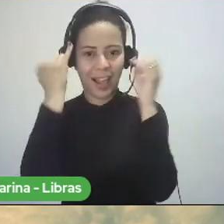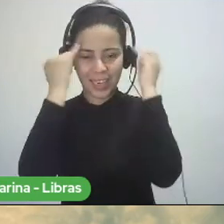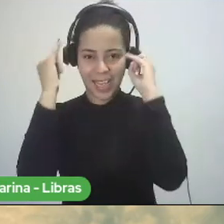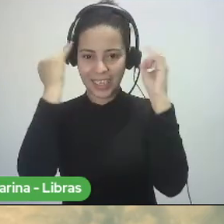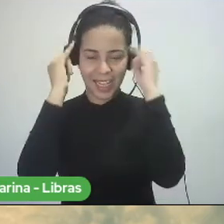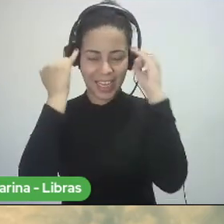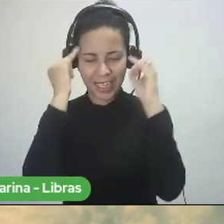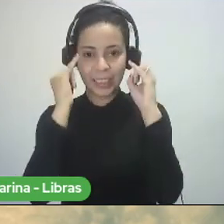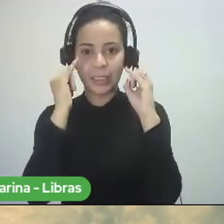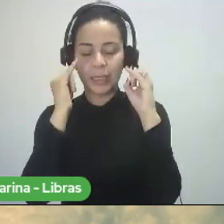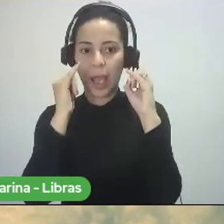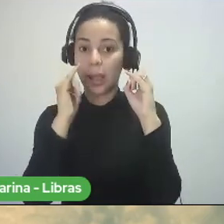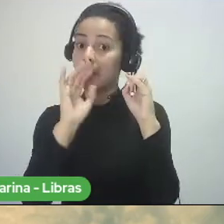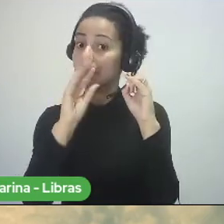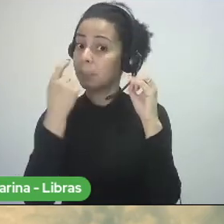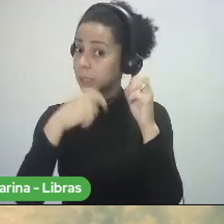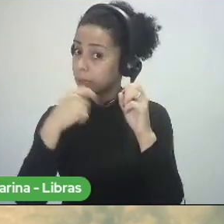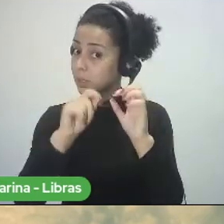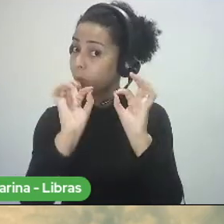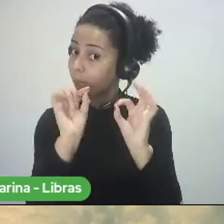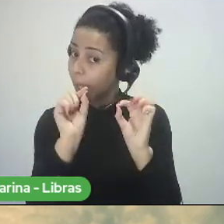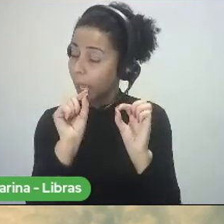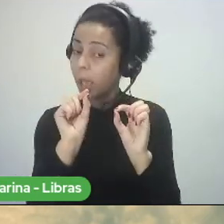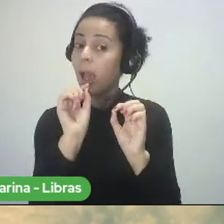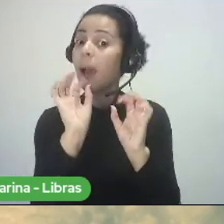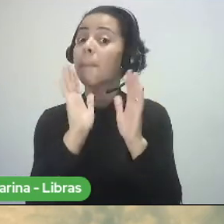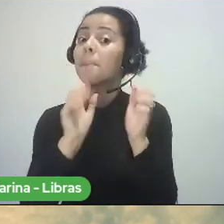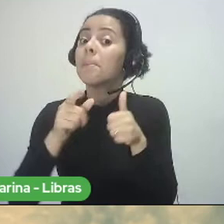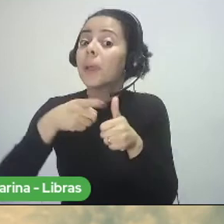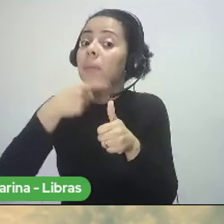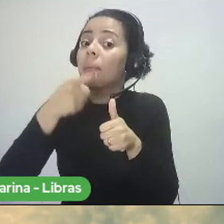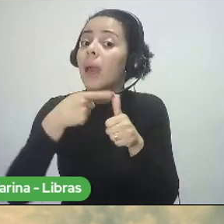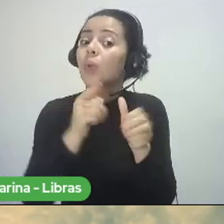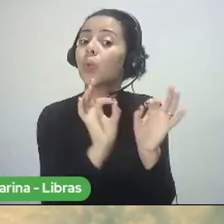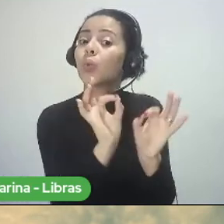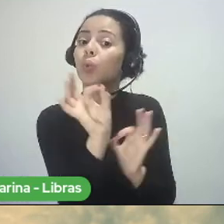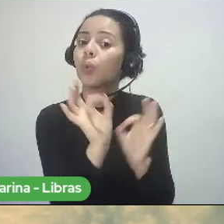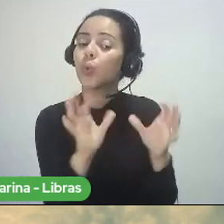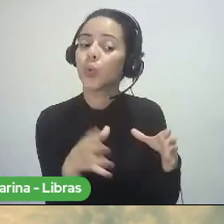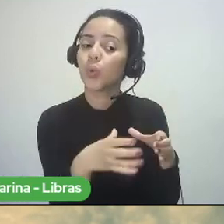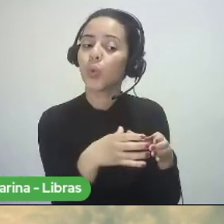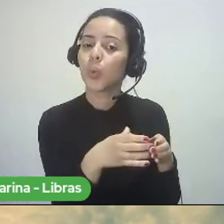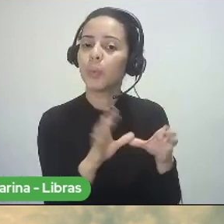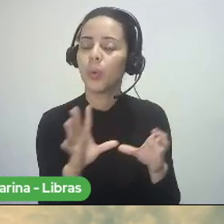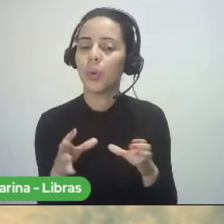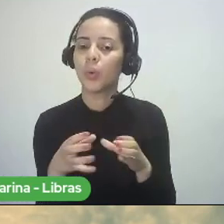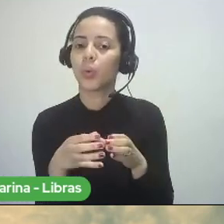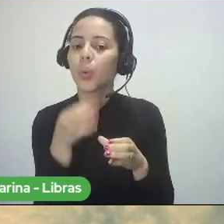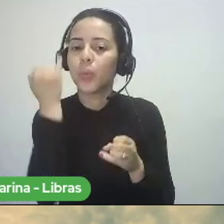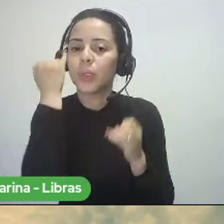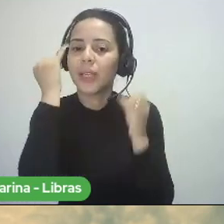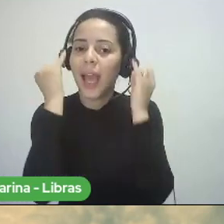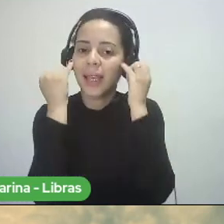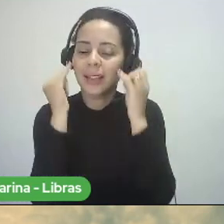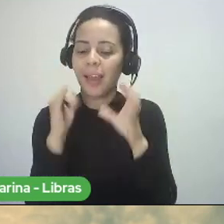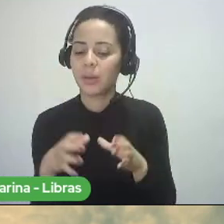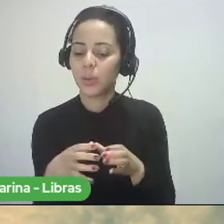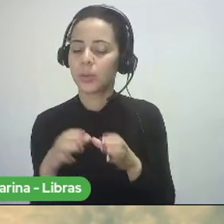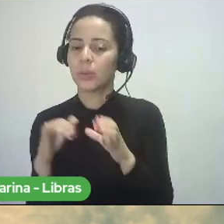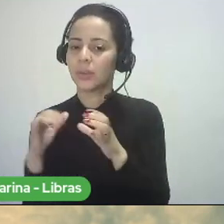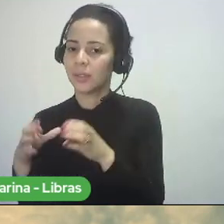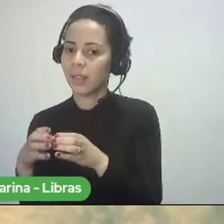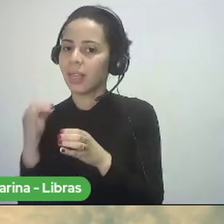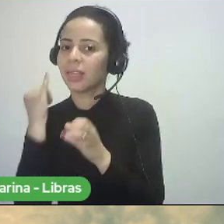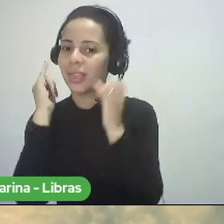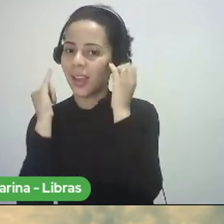isso. Eu tenho muita dificuldade no remoto, conseguir agrupar. O que eu tenho feito para minimizar